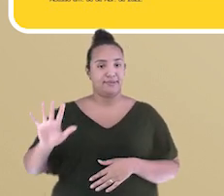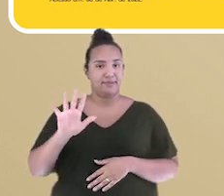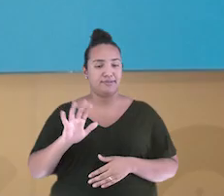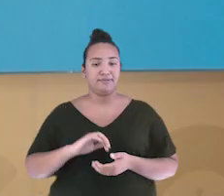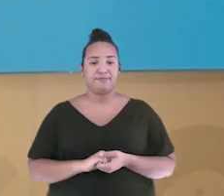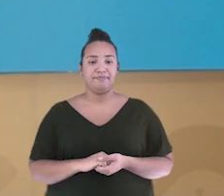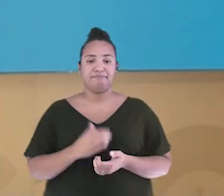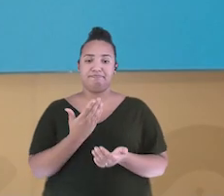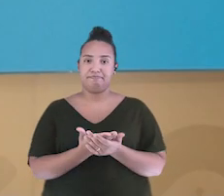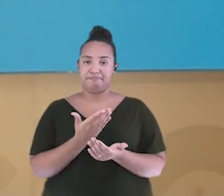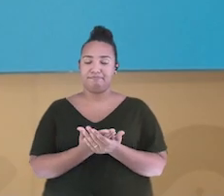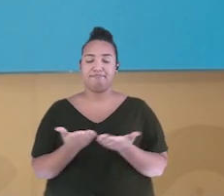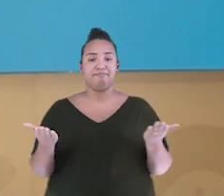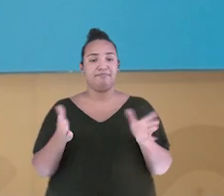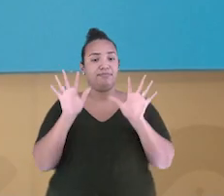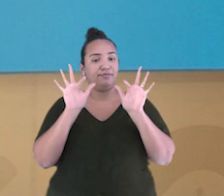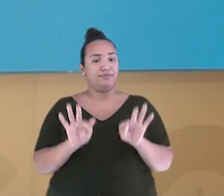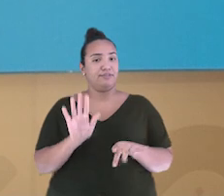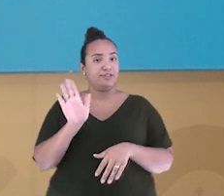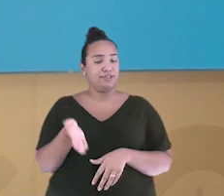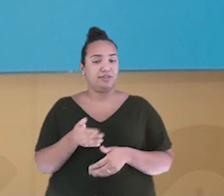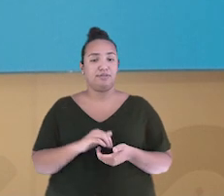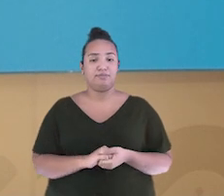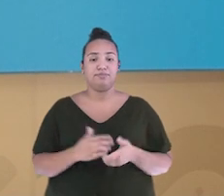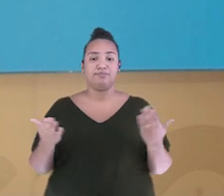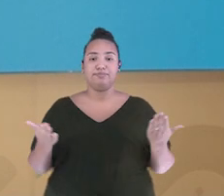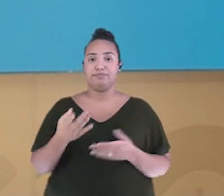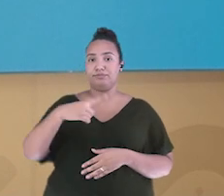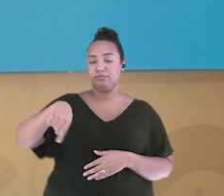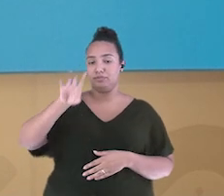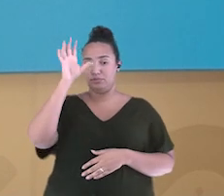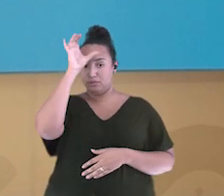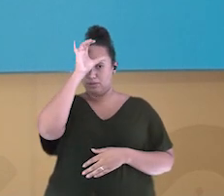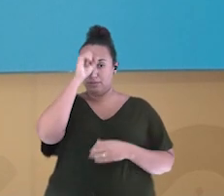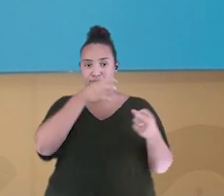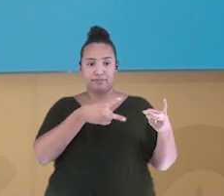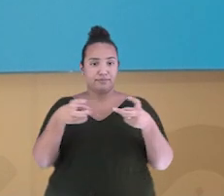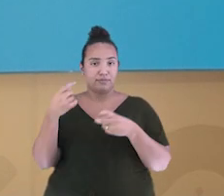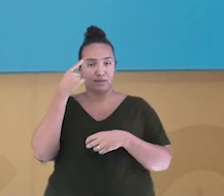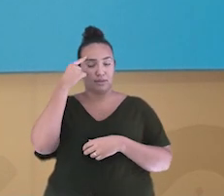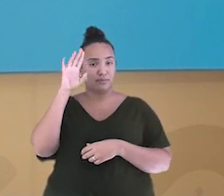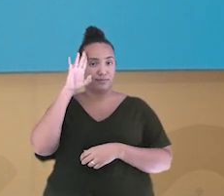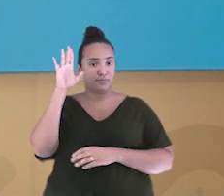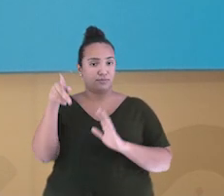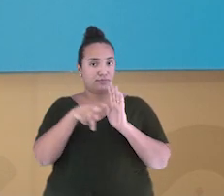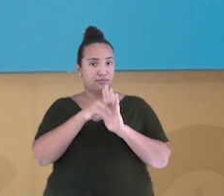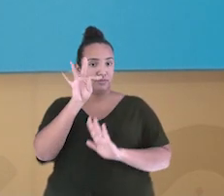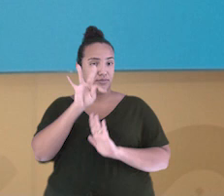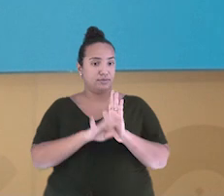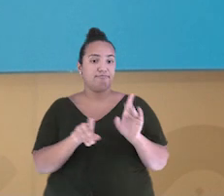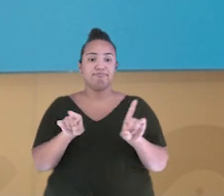imagens. Nossa aula já está chegando ao fim. Hoje aprendemos a identificar a ideia central de um